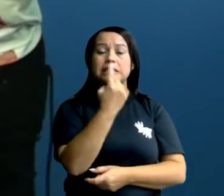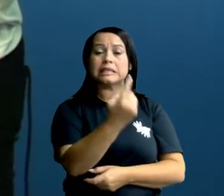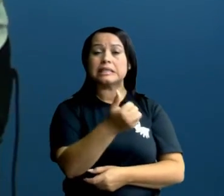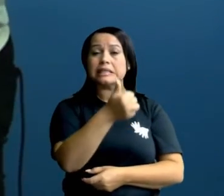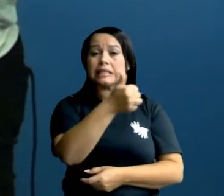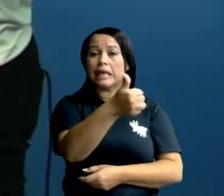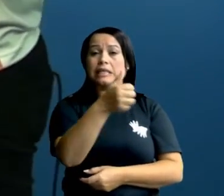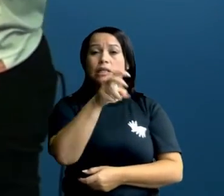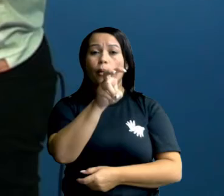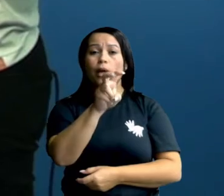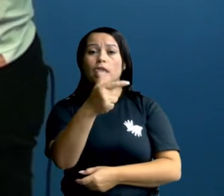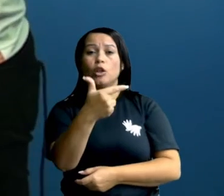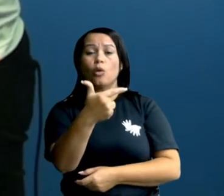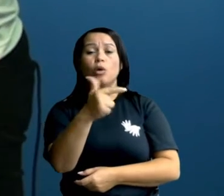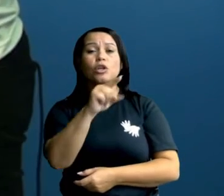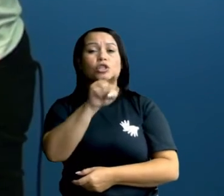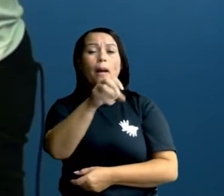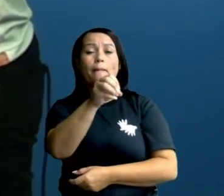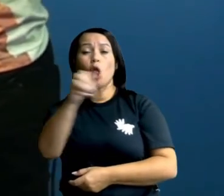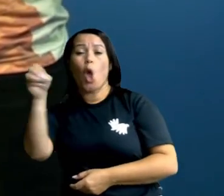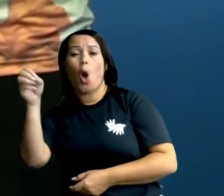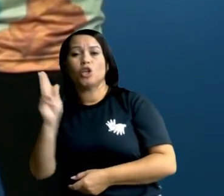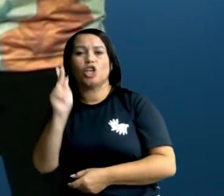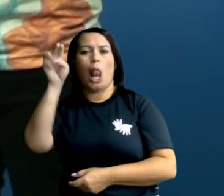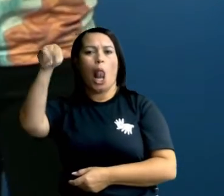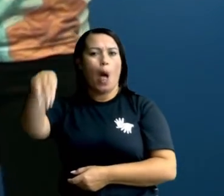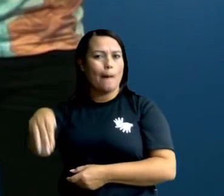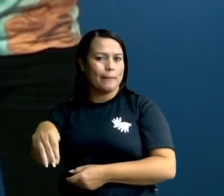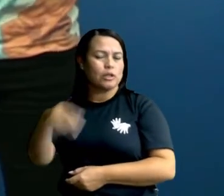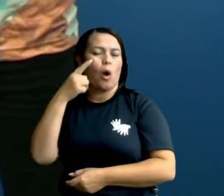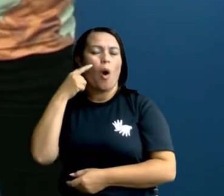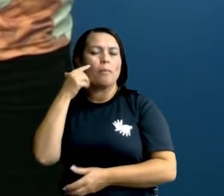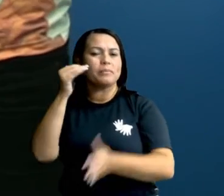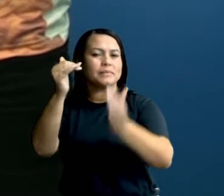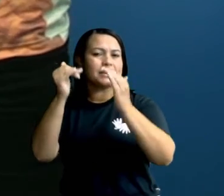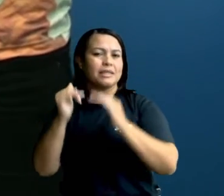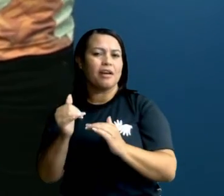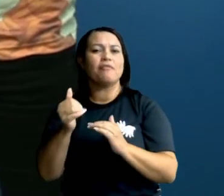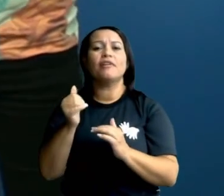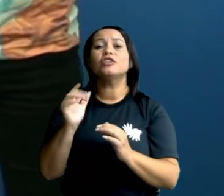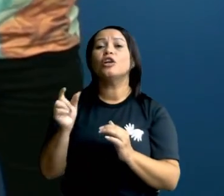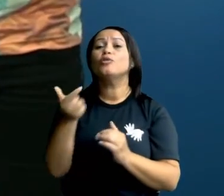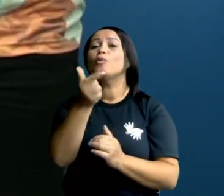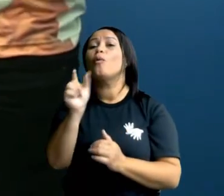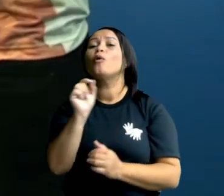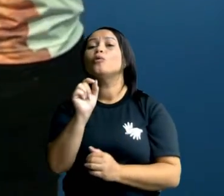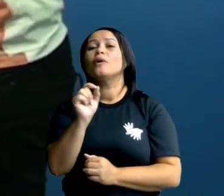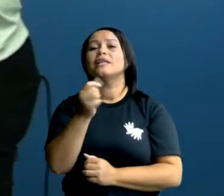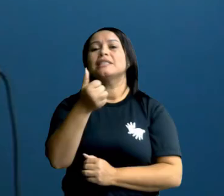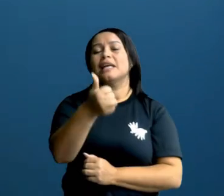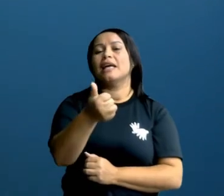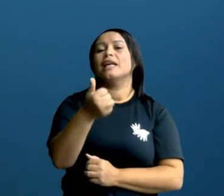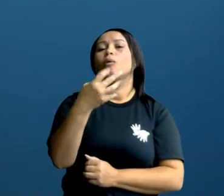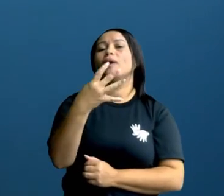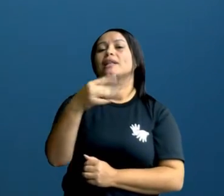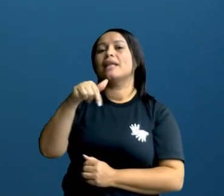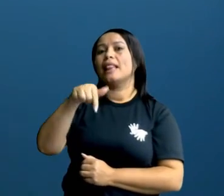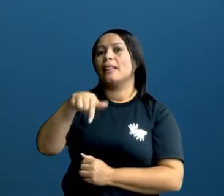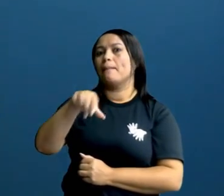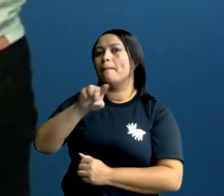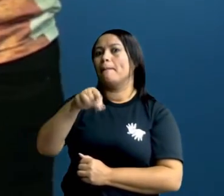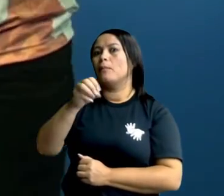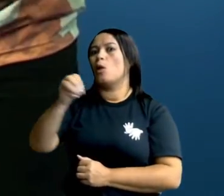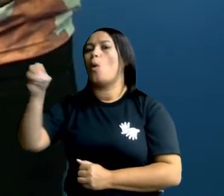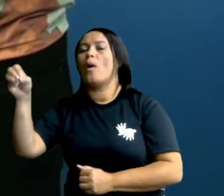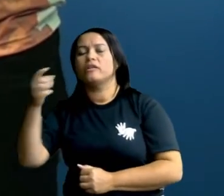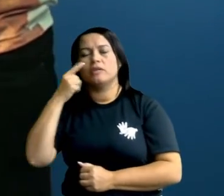quilômetros. Já no período do periélio, né, diminui aí para 147 milhões de quilômetros. Então, afélio mais distante do